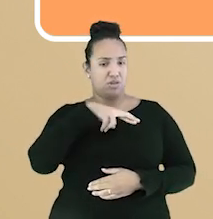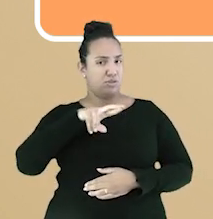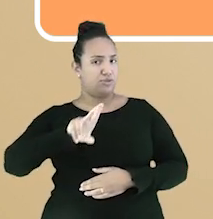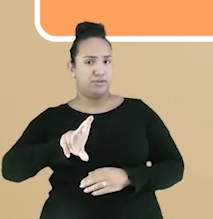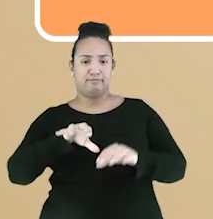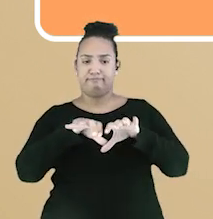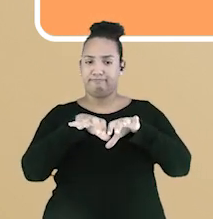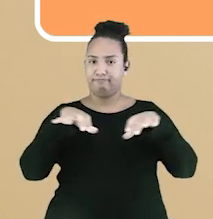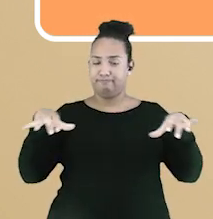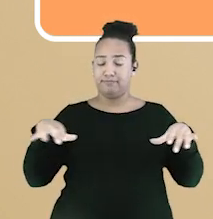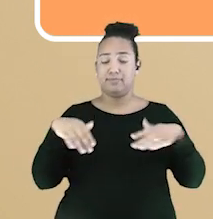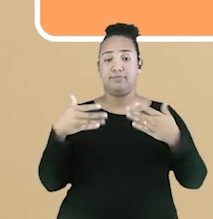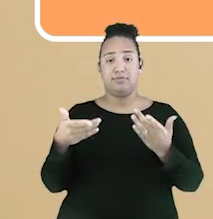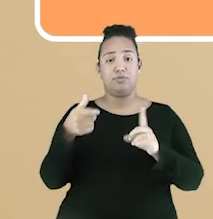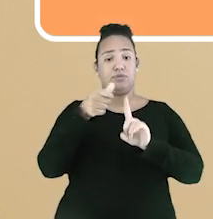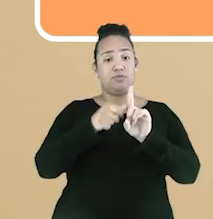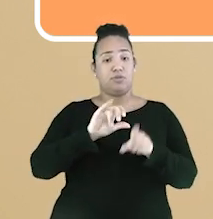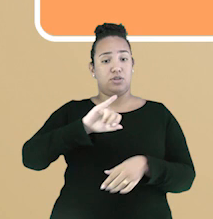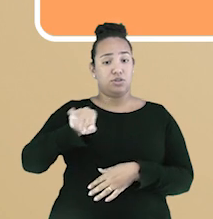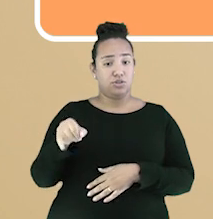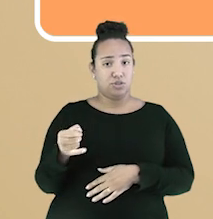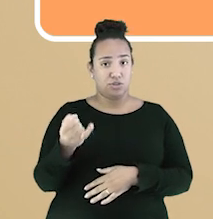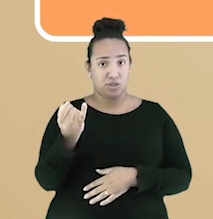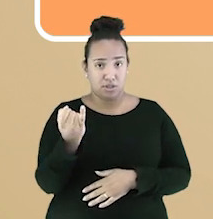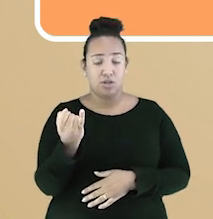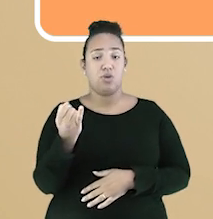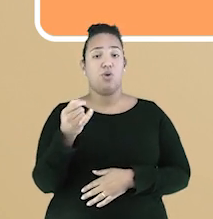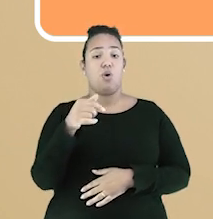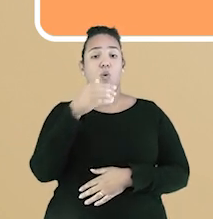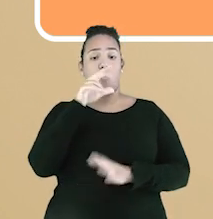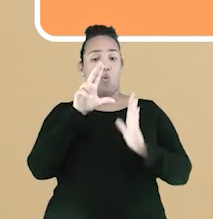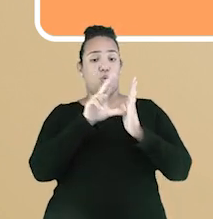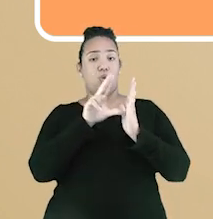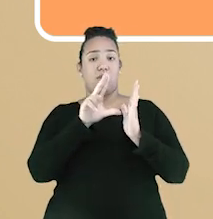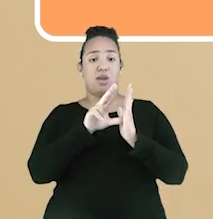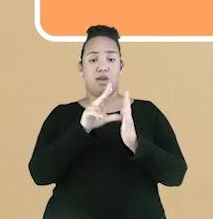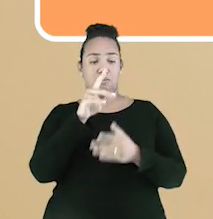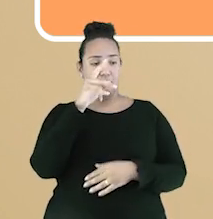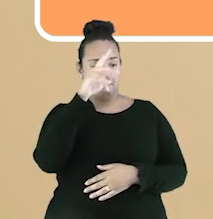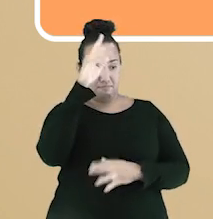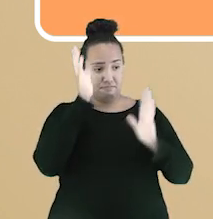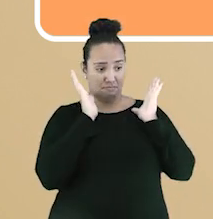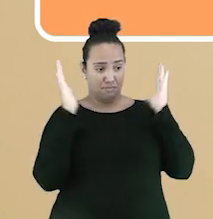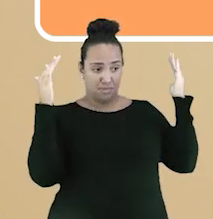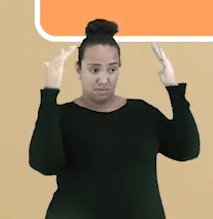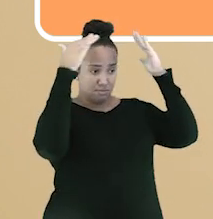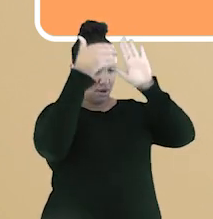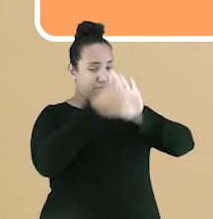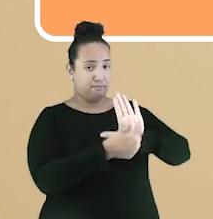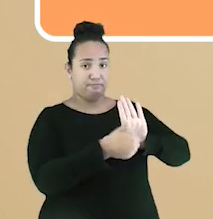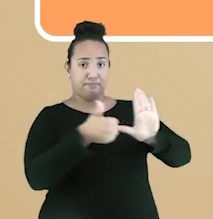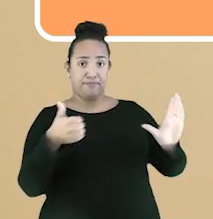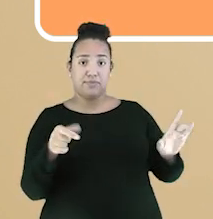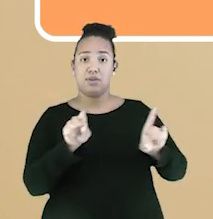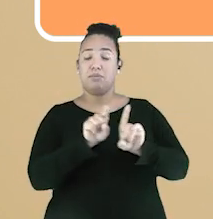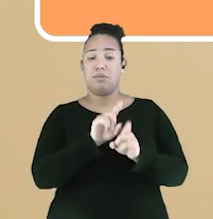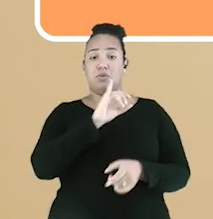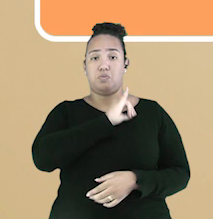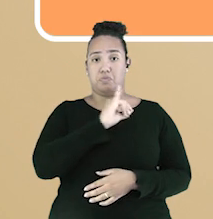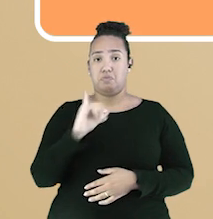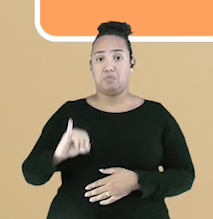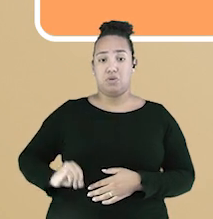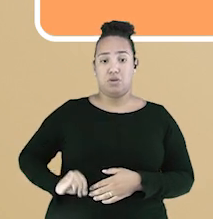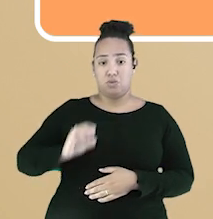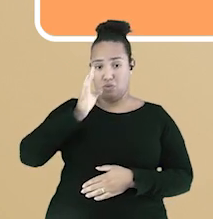de 1521, Lutero é excomungado pelo Papa e em abril do mesmo ano, o imperador romano do